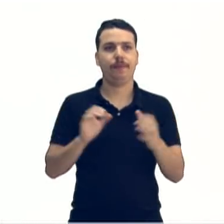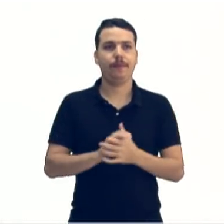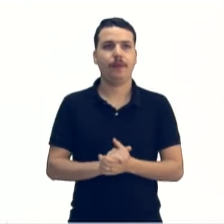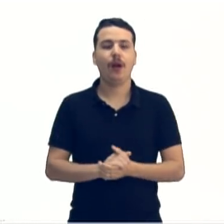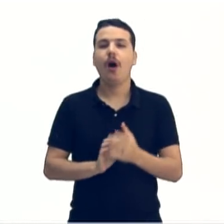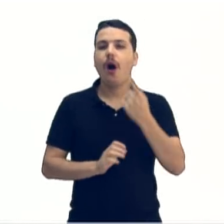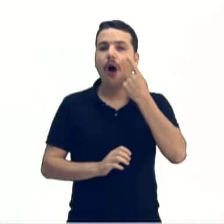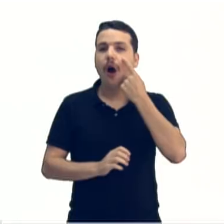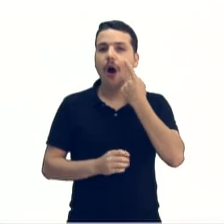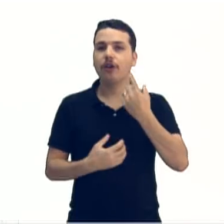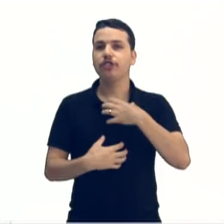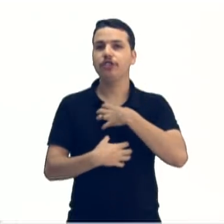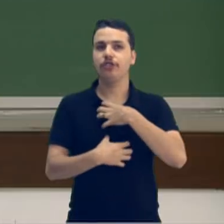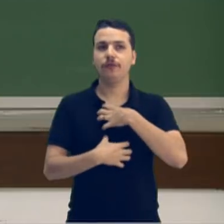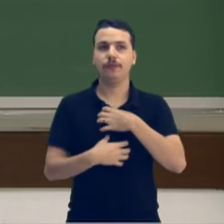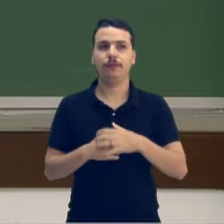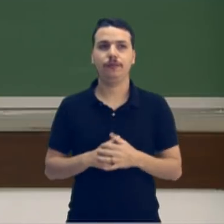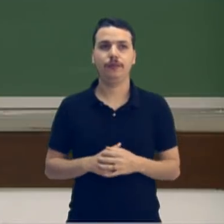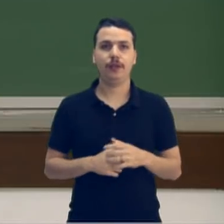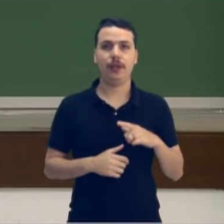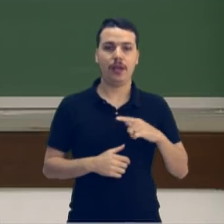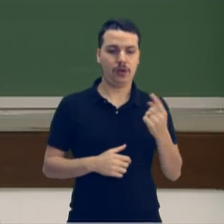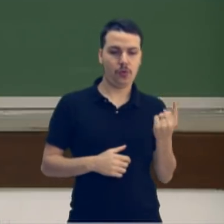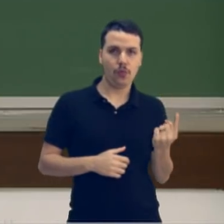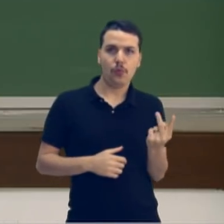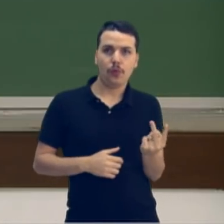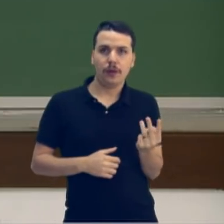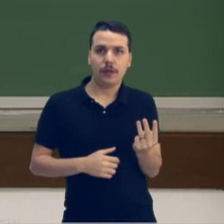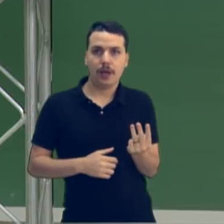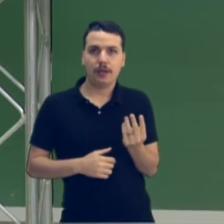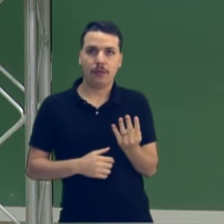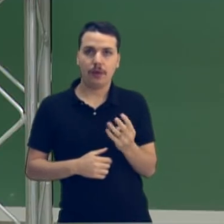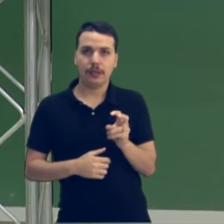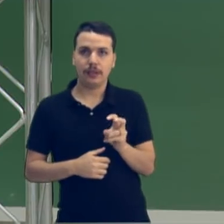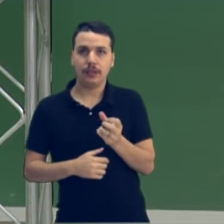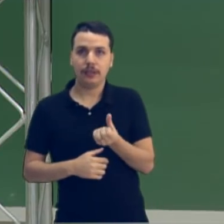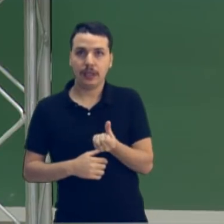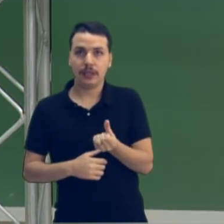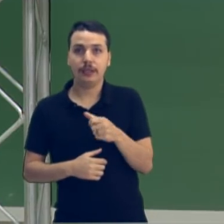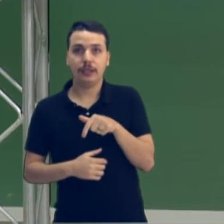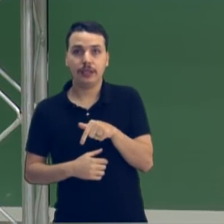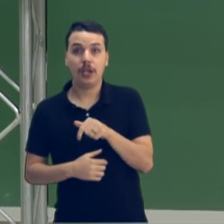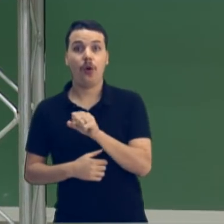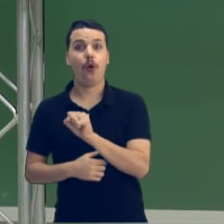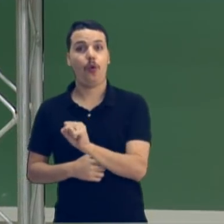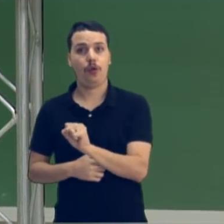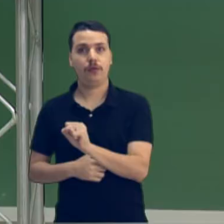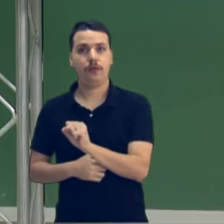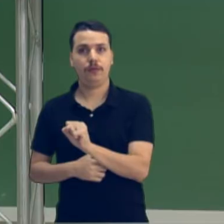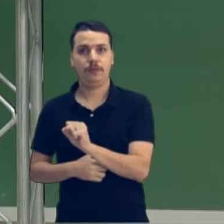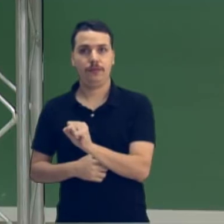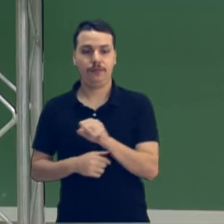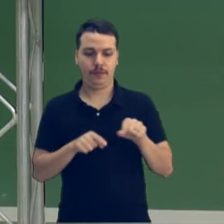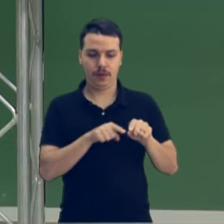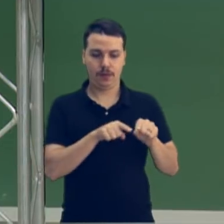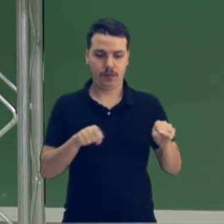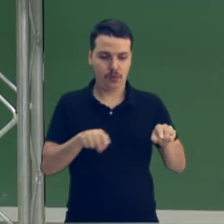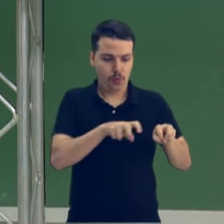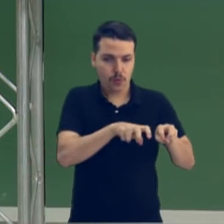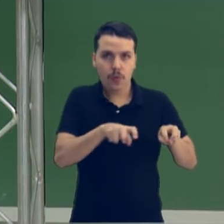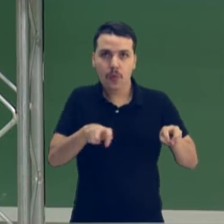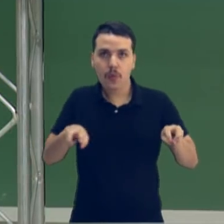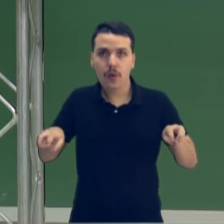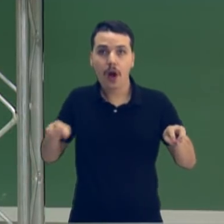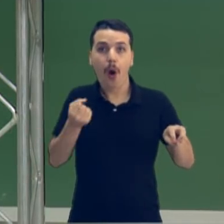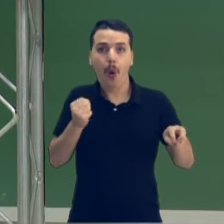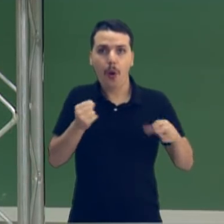estão dispostos aqui? Eu tenho 1, 2, 3, 4, 5, 6, 7, 8. Eu tenho 8 na linha